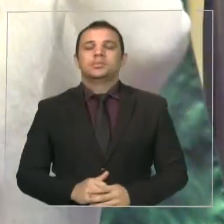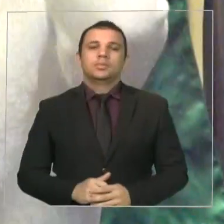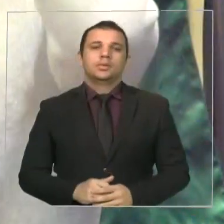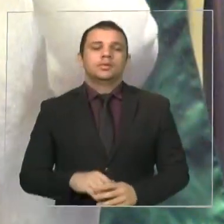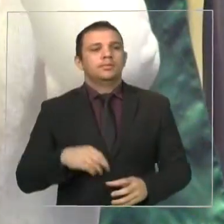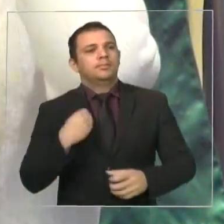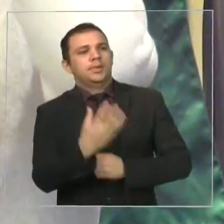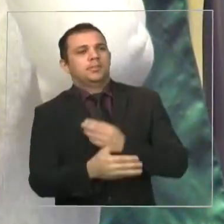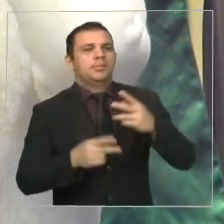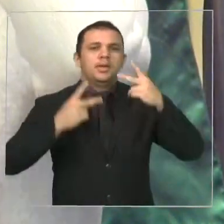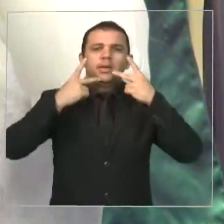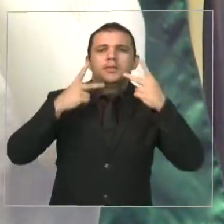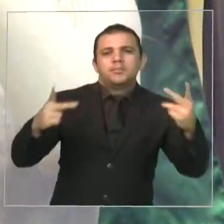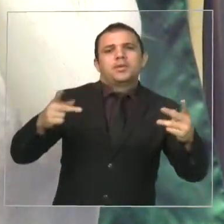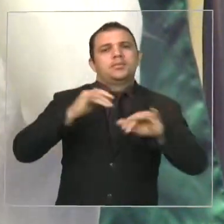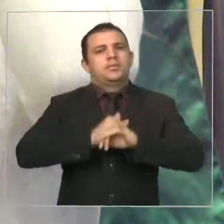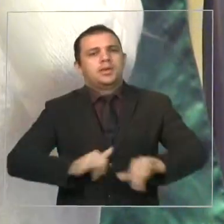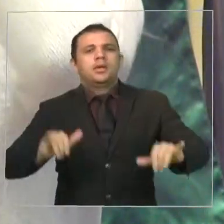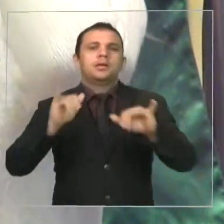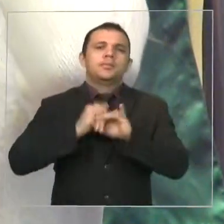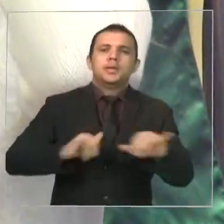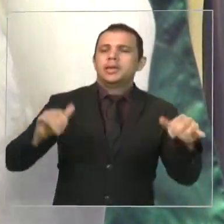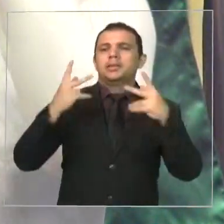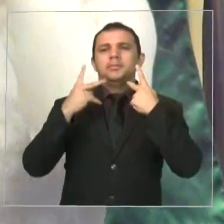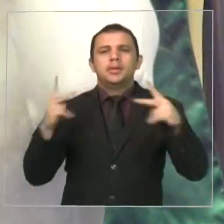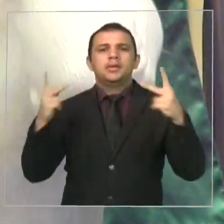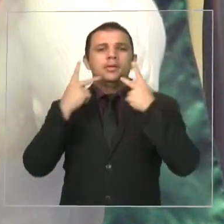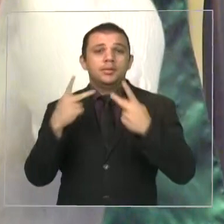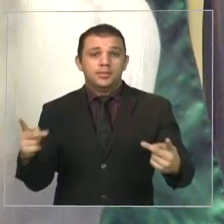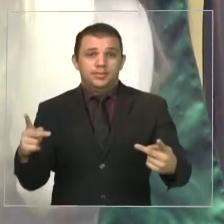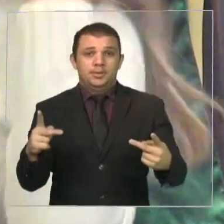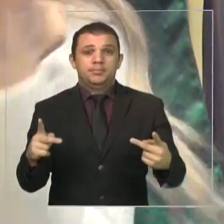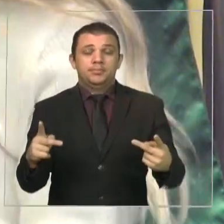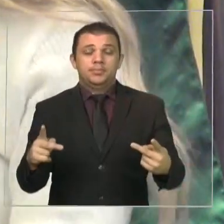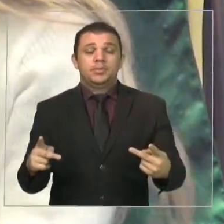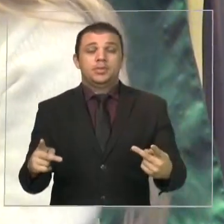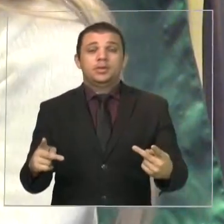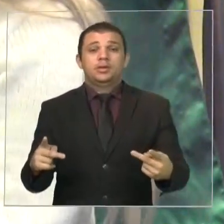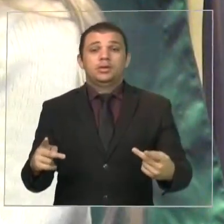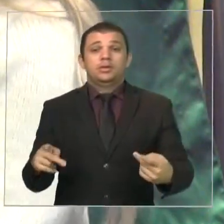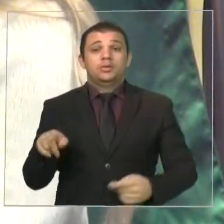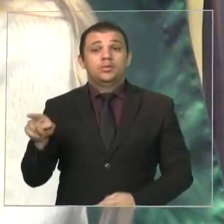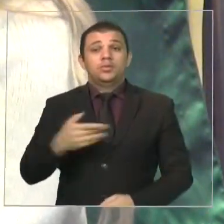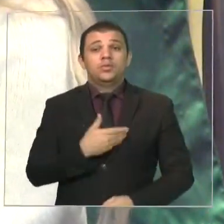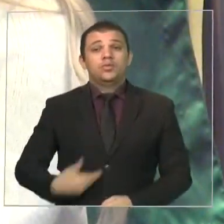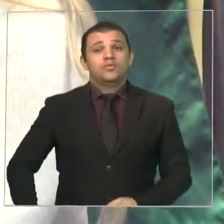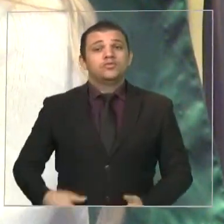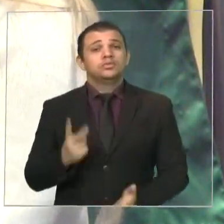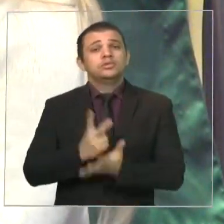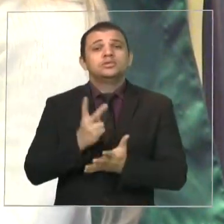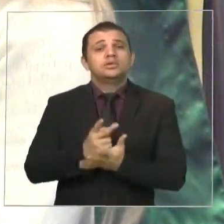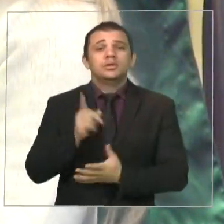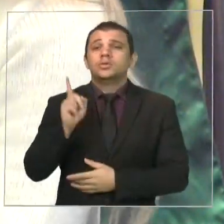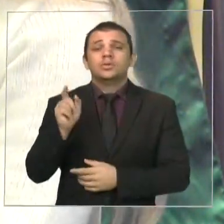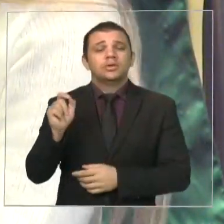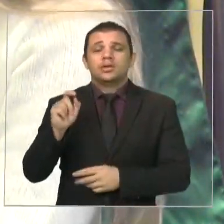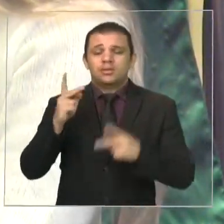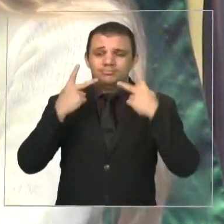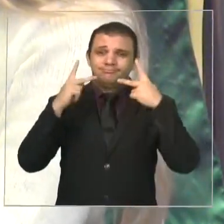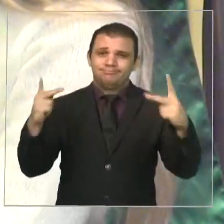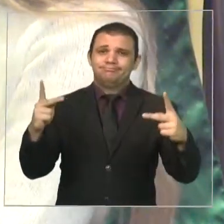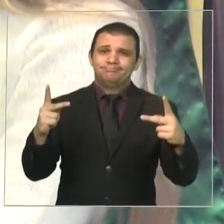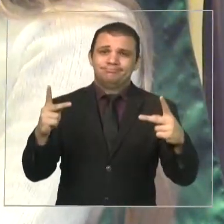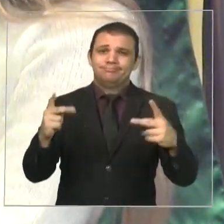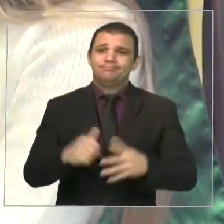tome propaganda. Tome propaganda, um governo que vive de propaganda.